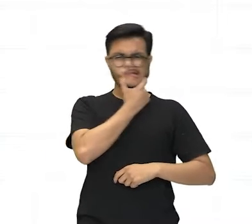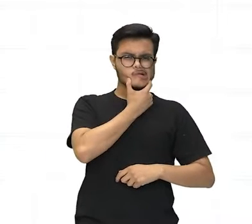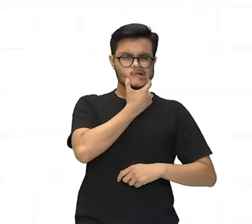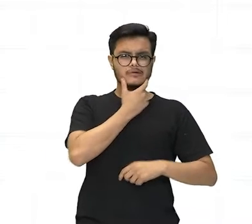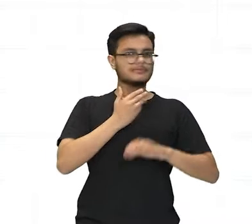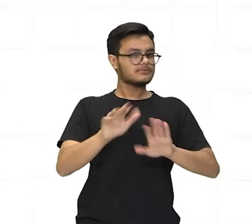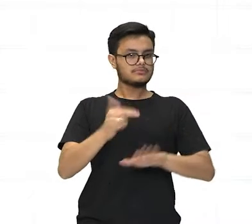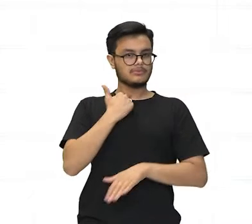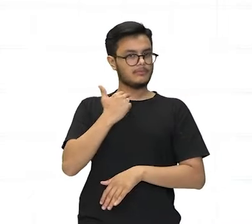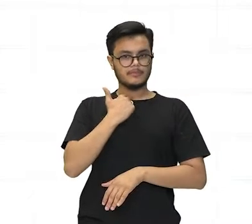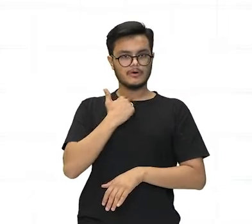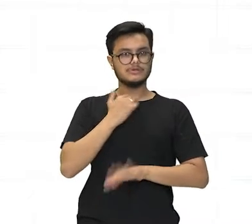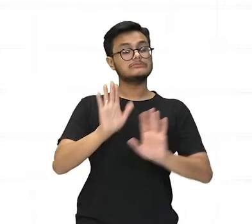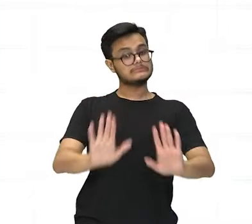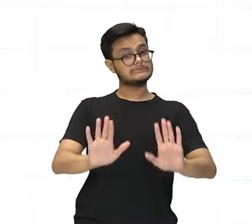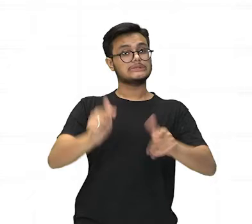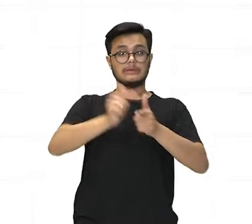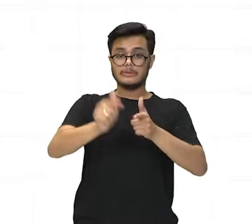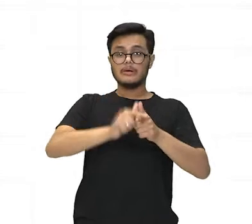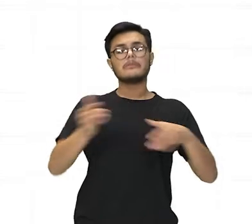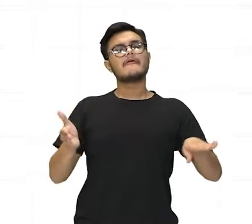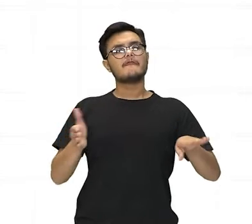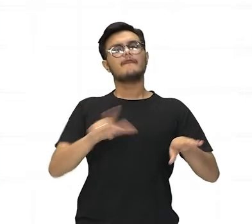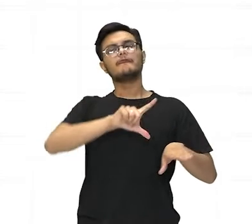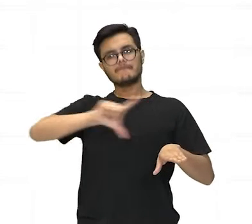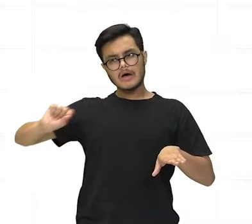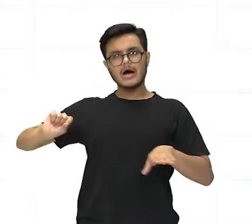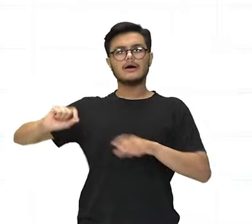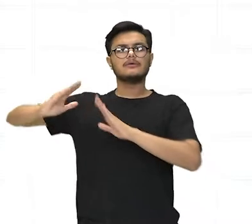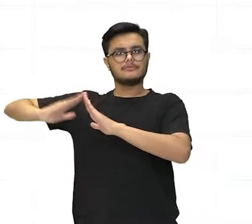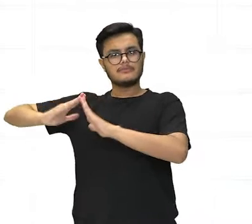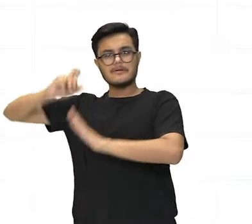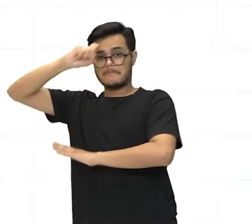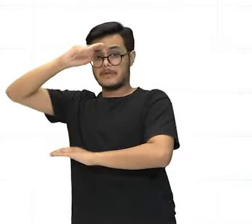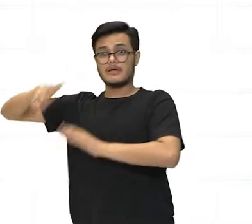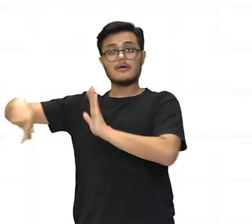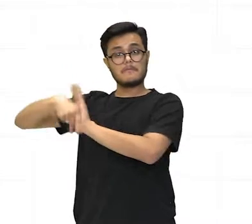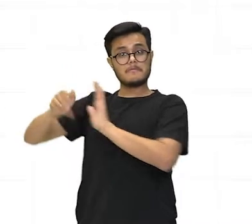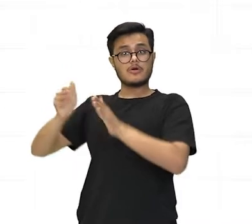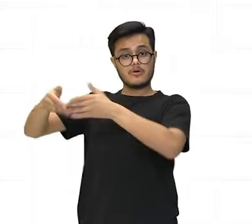mandíbula. Corre e vai atrás de um serviço especializado.